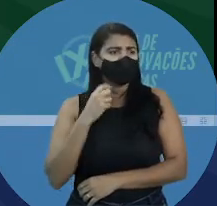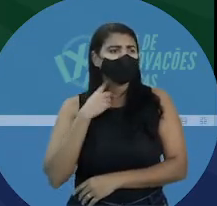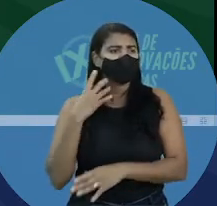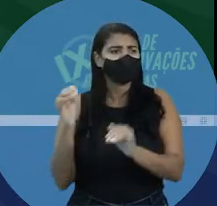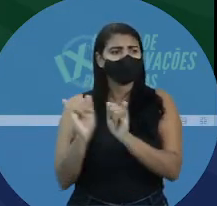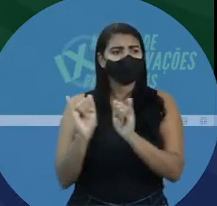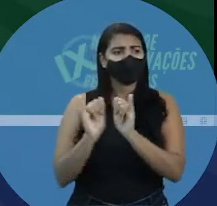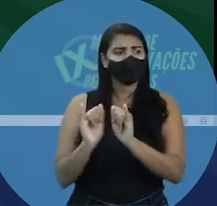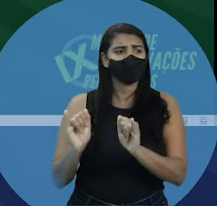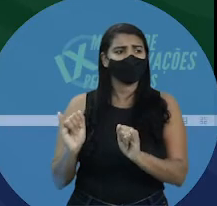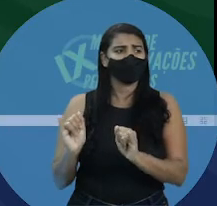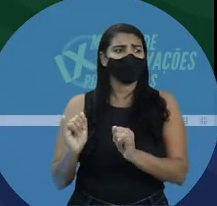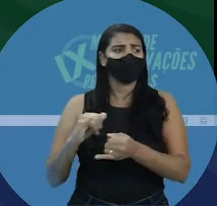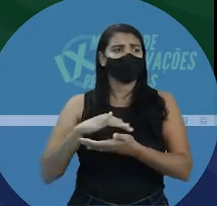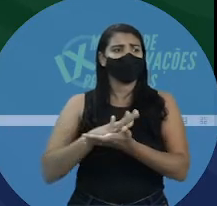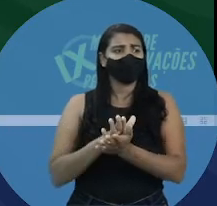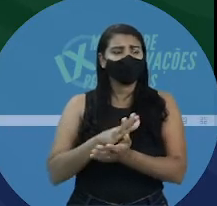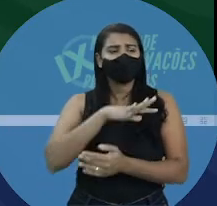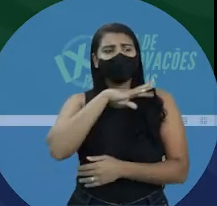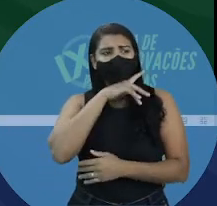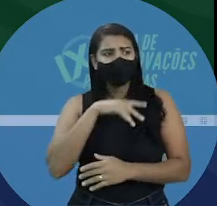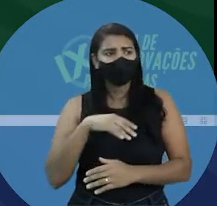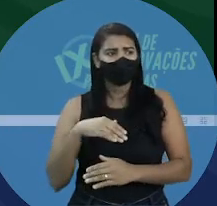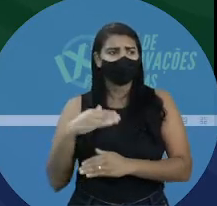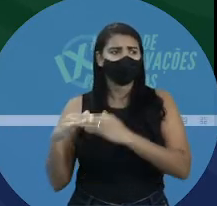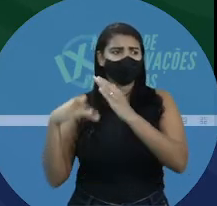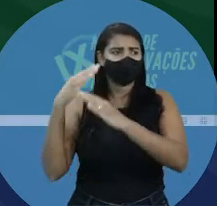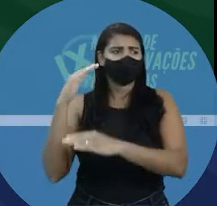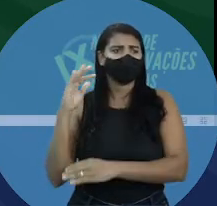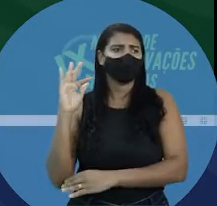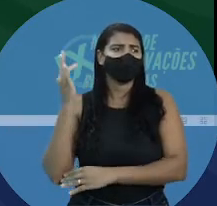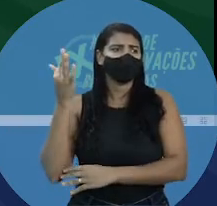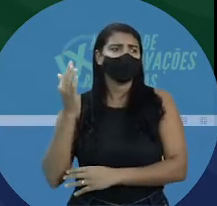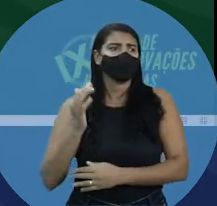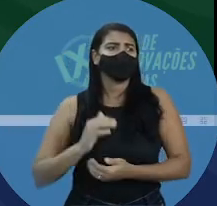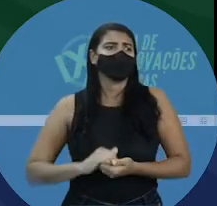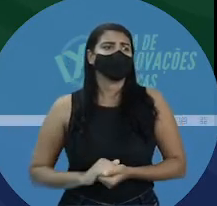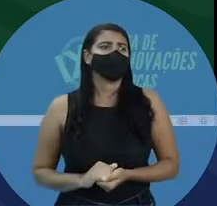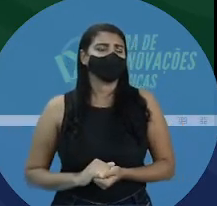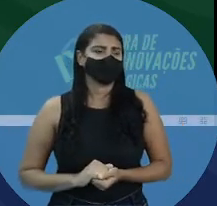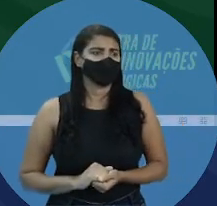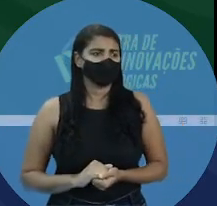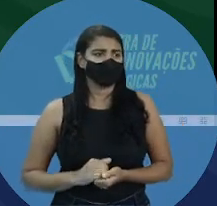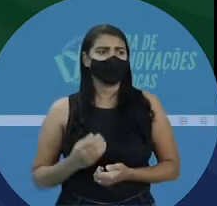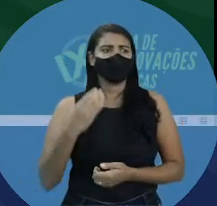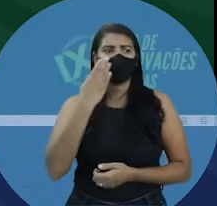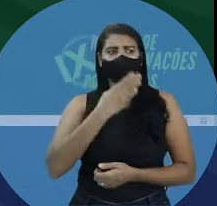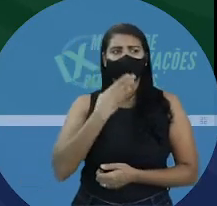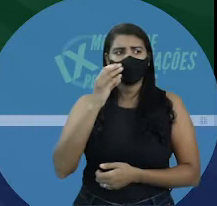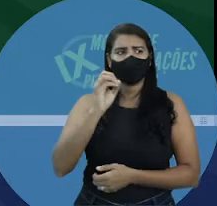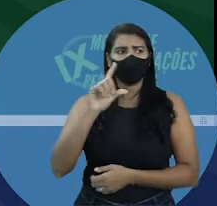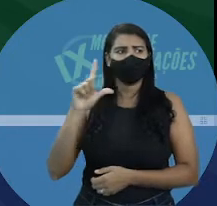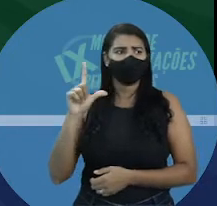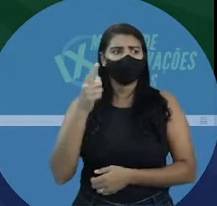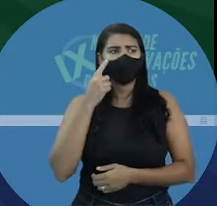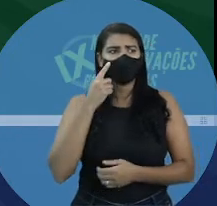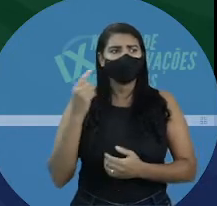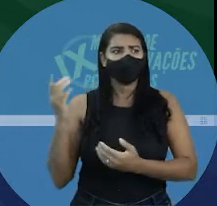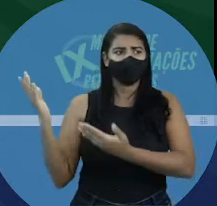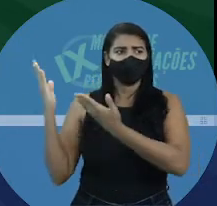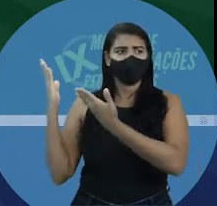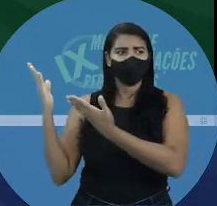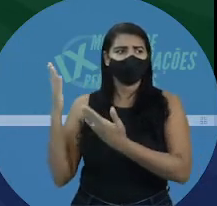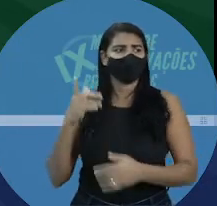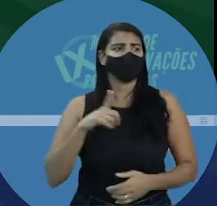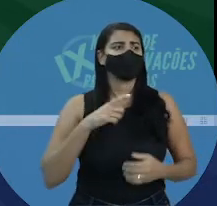no desenvolvimento das plantas, no meio ambiente e na agricultura de milho na comunidade de Rio Doce, em Olinda, tendo em vista que temos